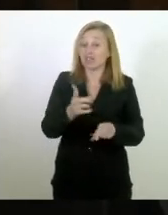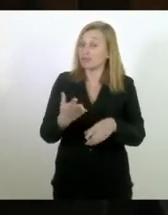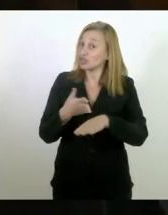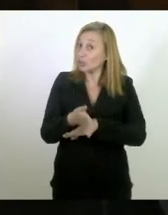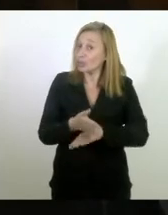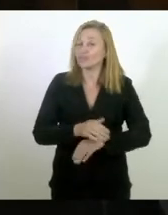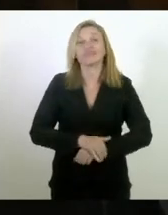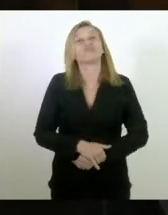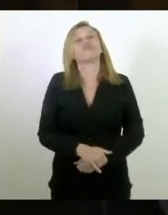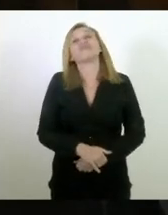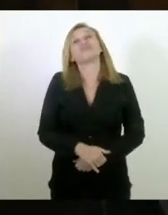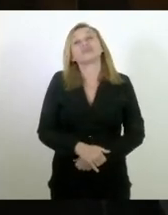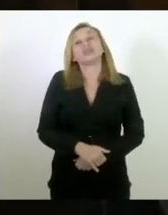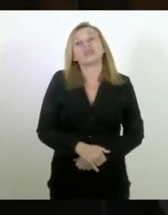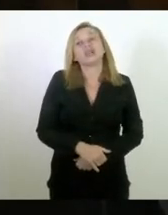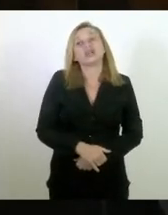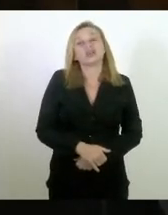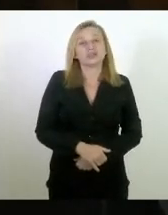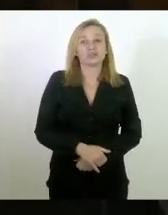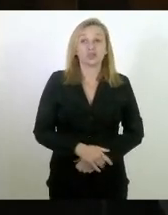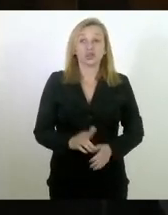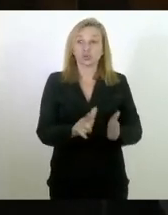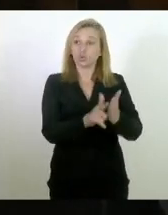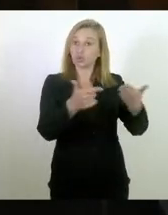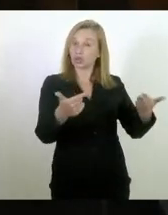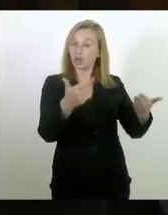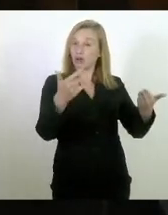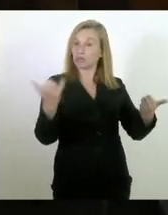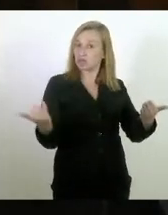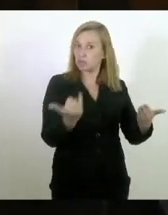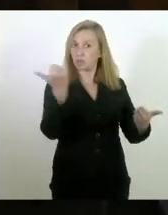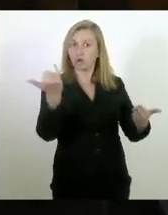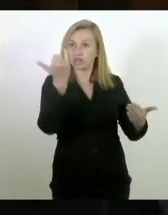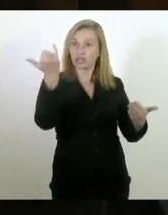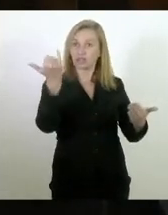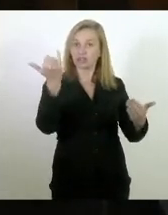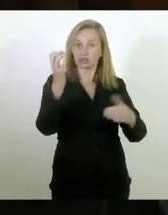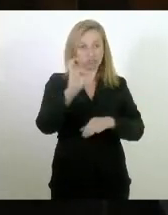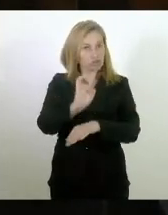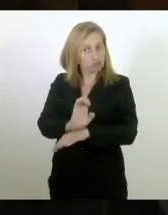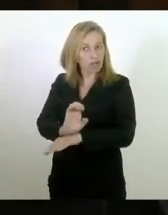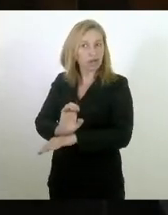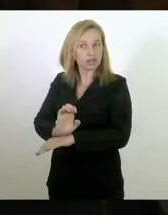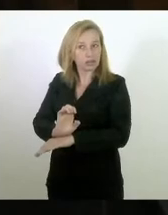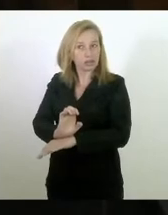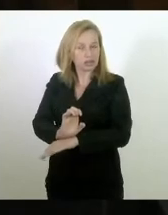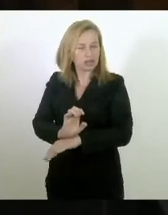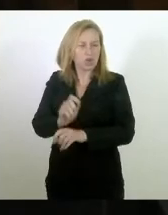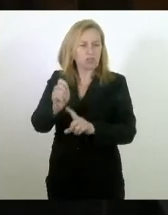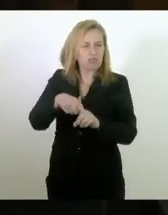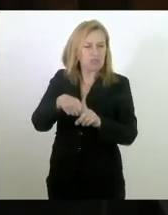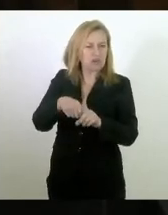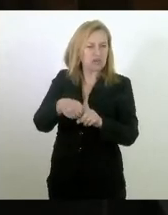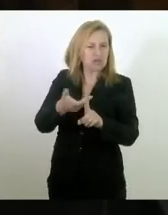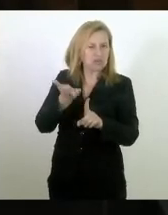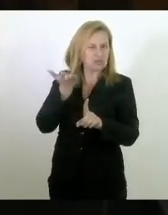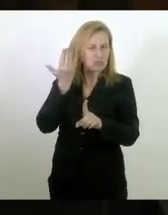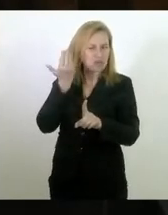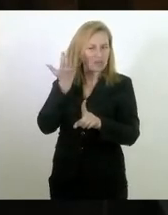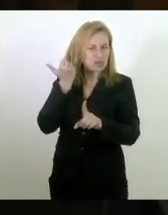chegou no e um jornal importante desse estado há um mês atrás